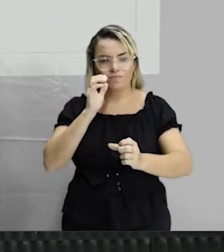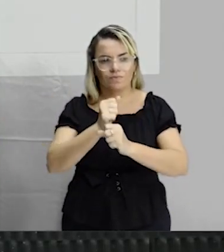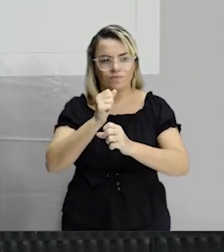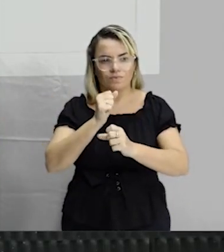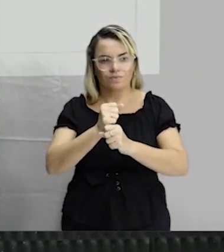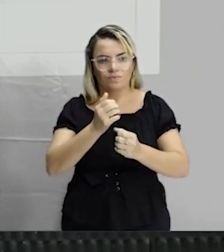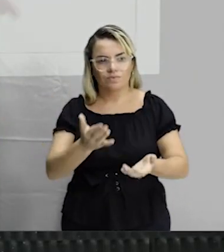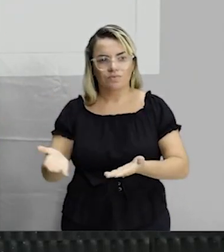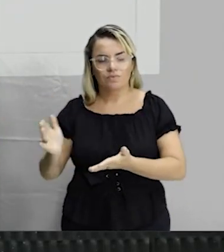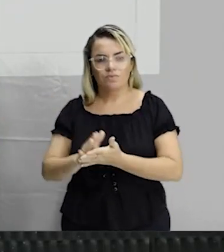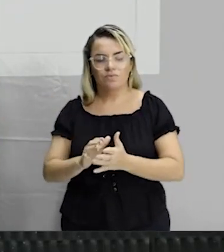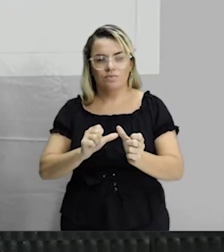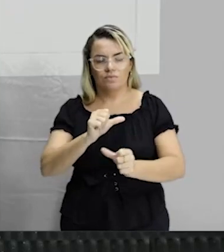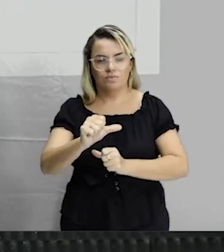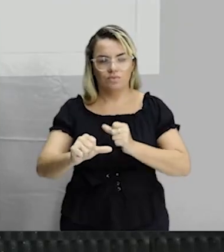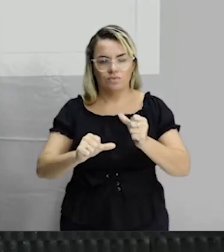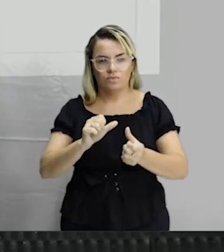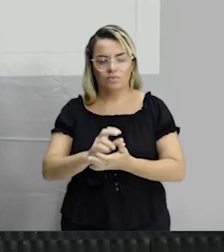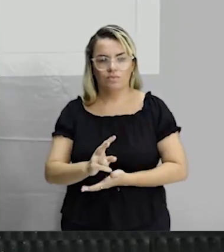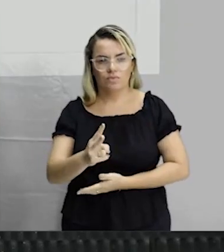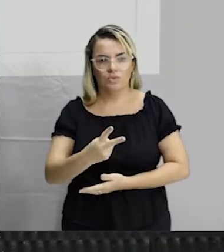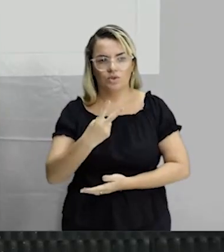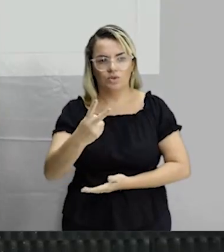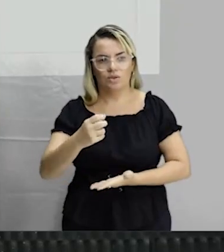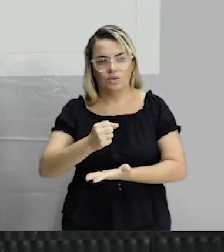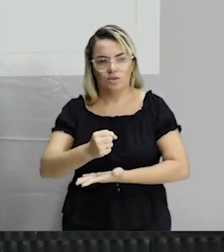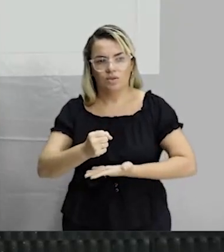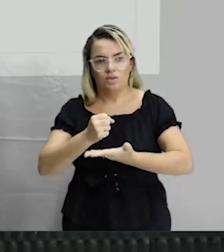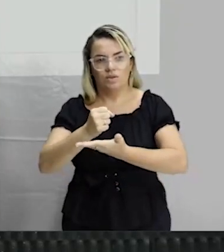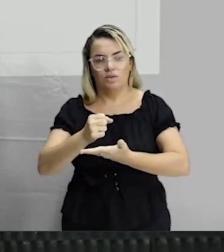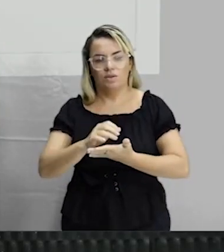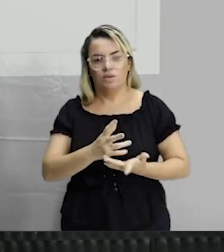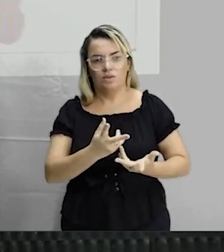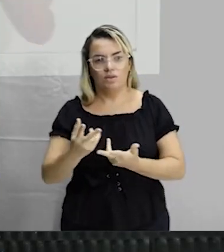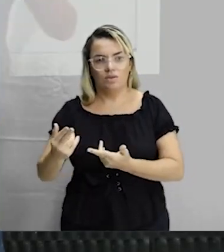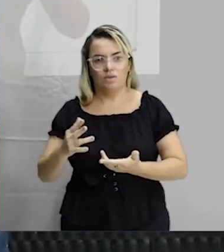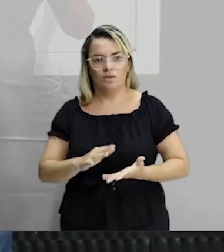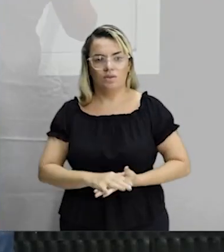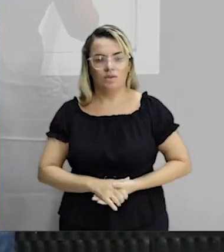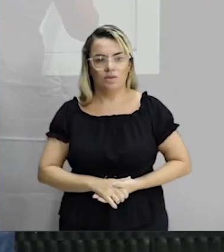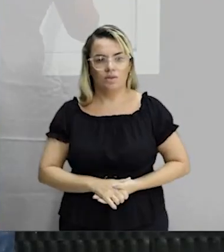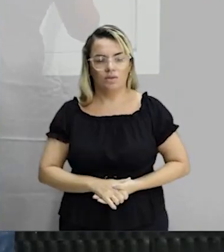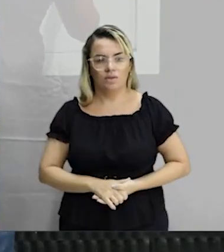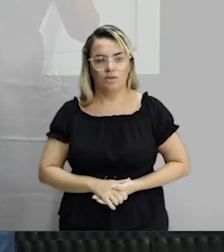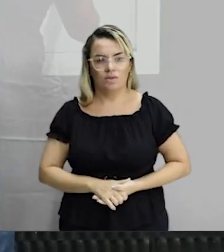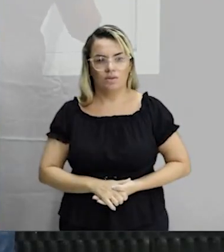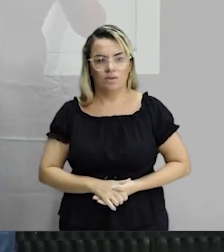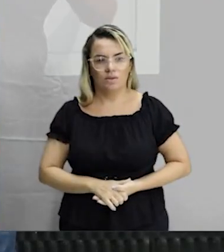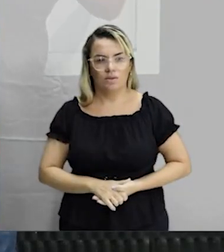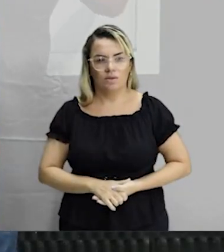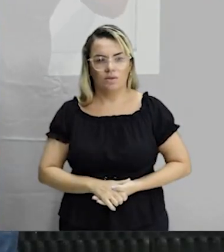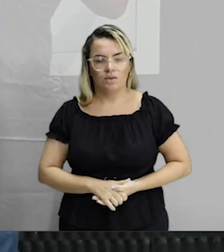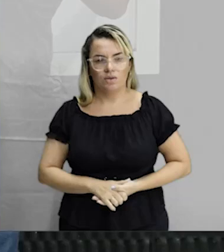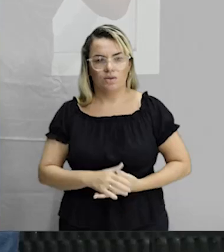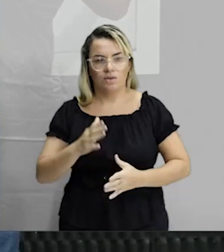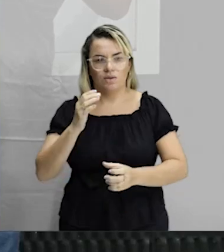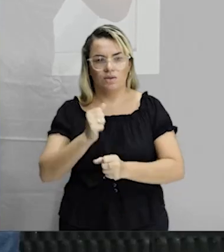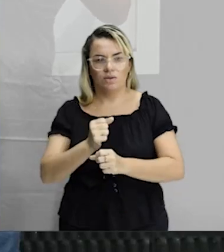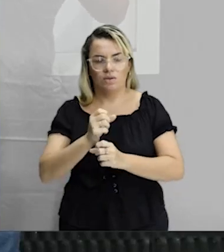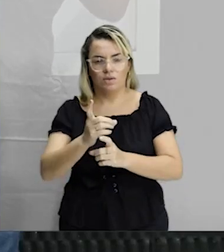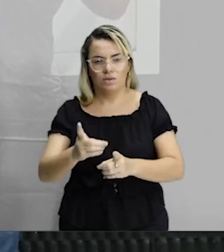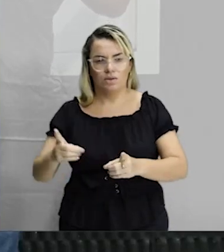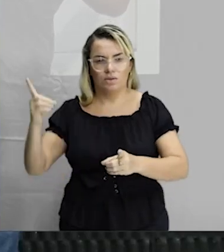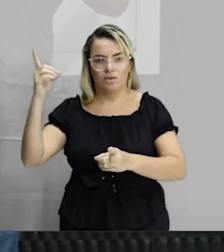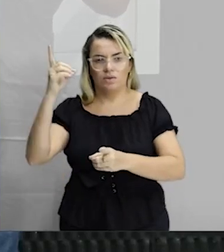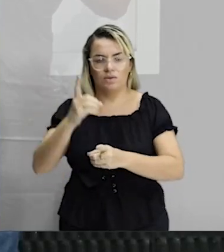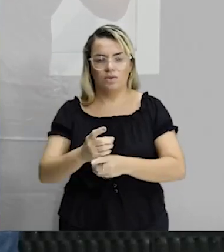você transforme, deixe os dois na mesma base. Certo? Então, se você for fazer essa conta lá, você vai encontrar isso